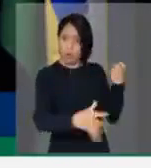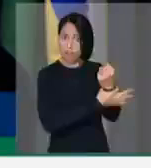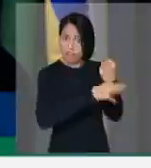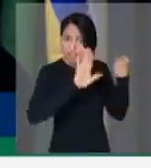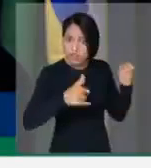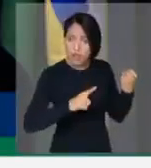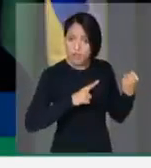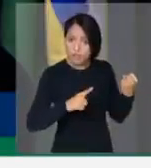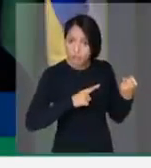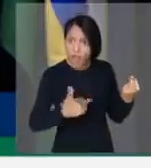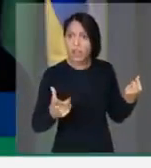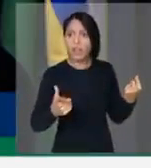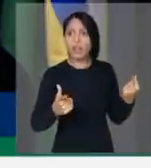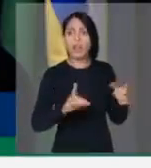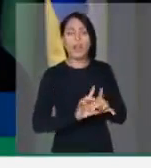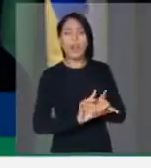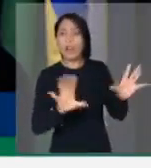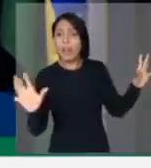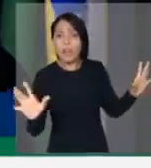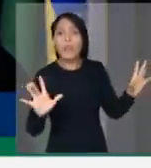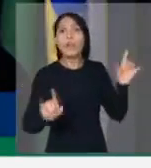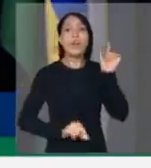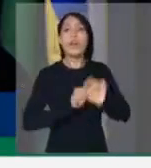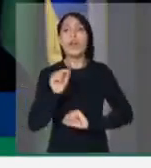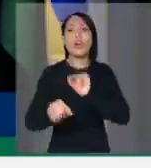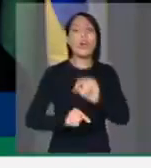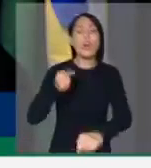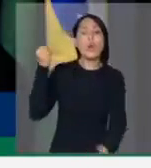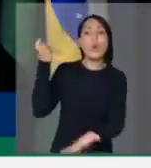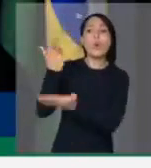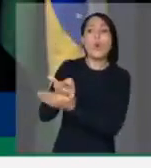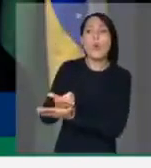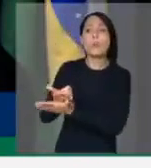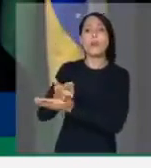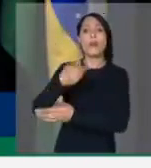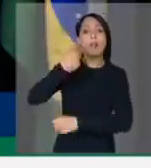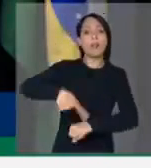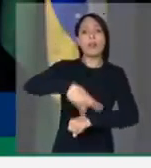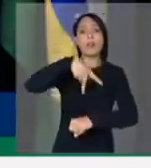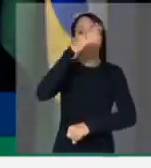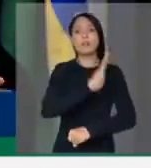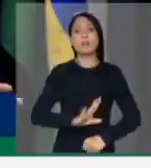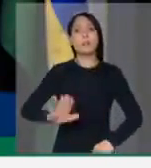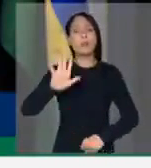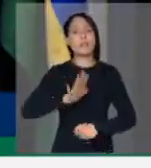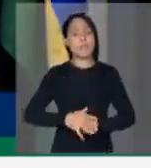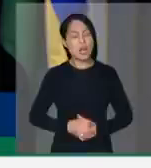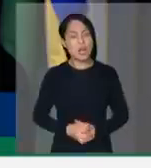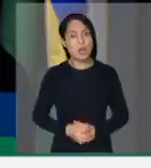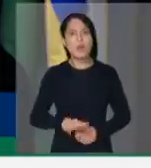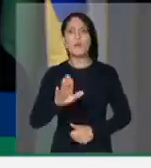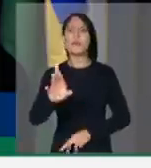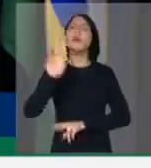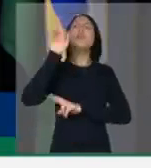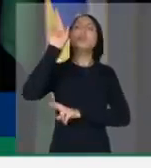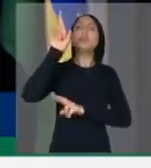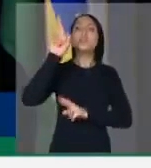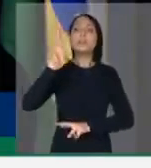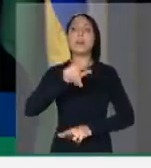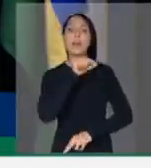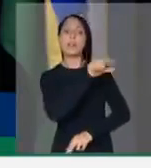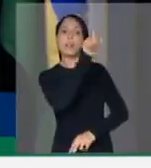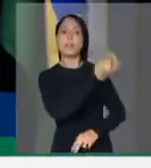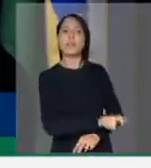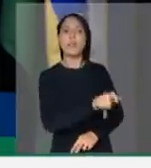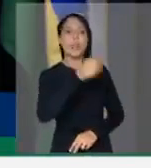porte, da posse ou os CACs, eles tenham que comprar da indústria nacional. Mas o que esperar desse cidadão que se chama